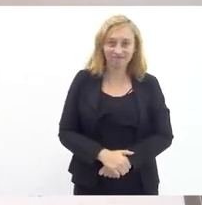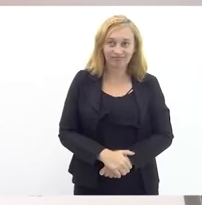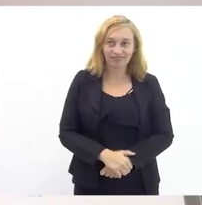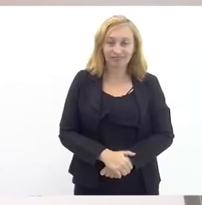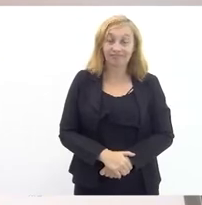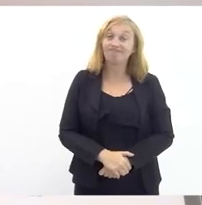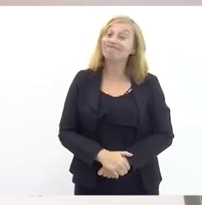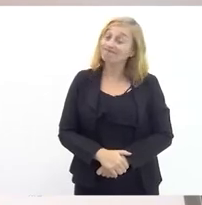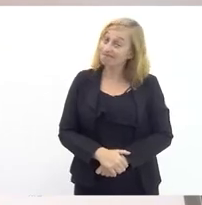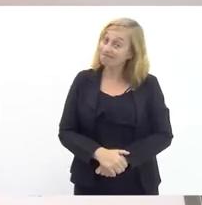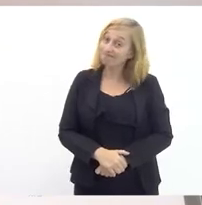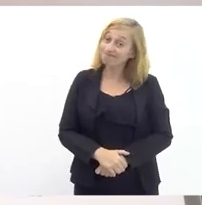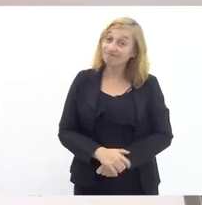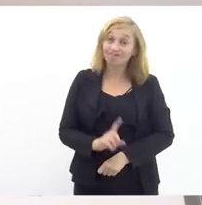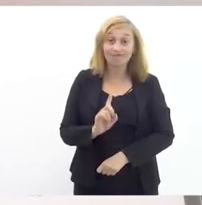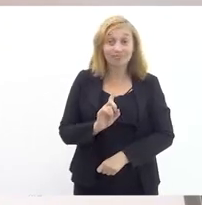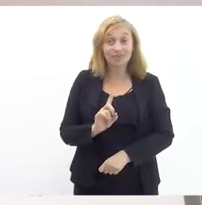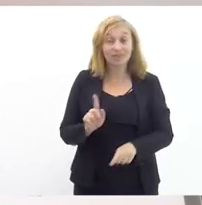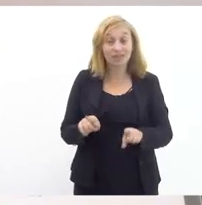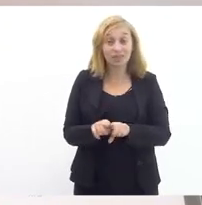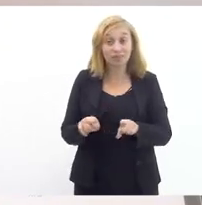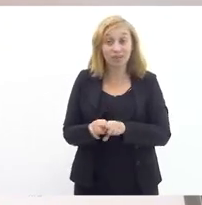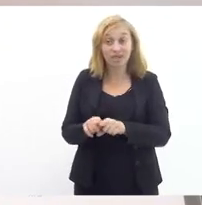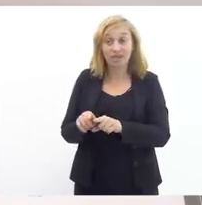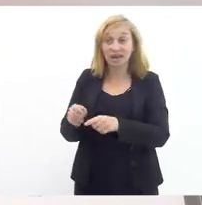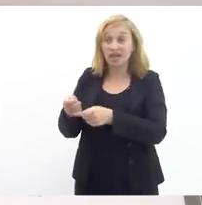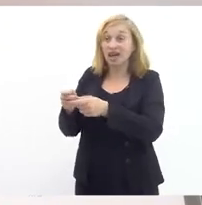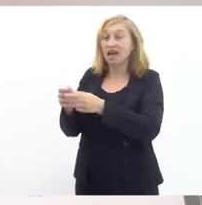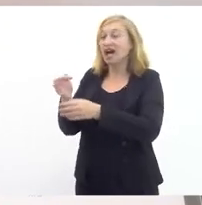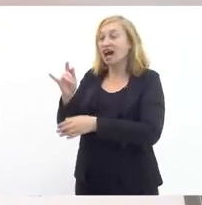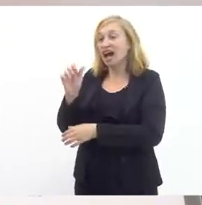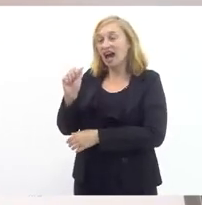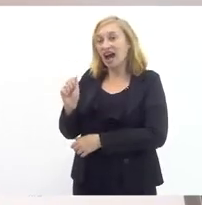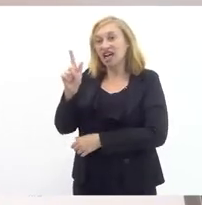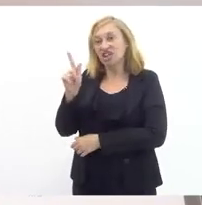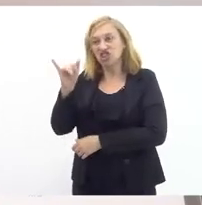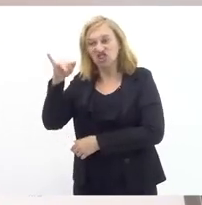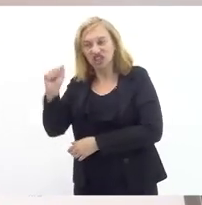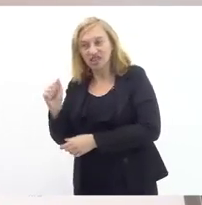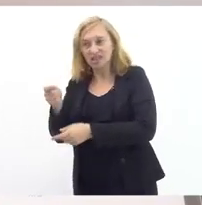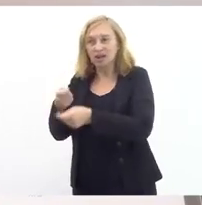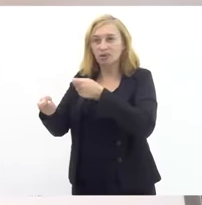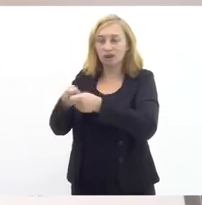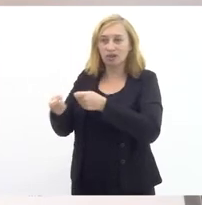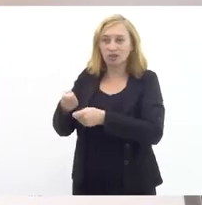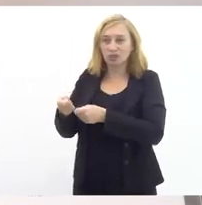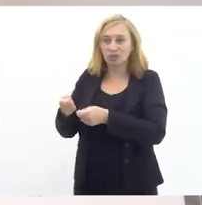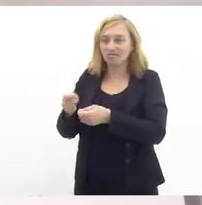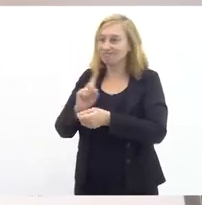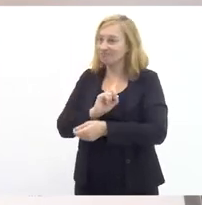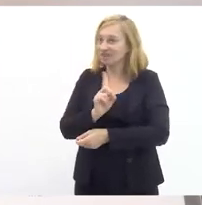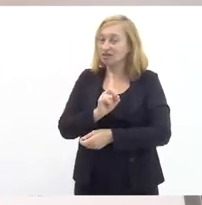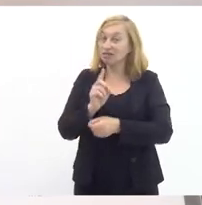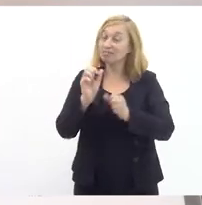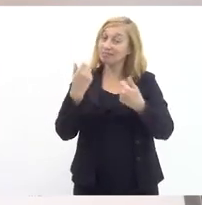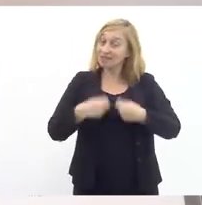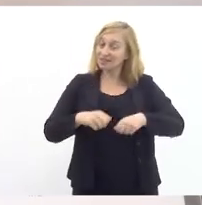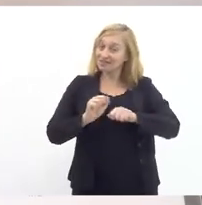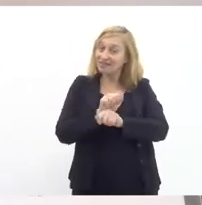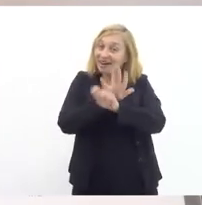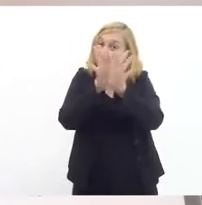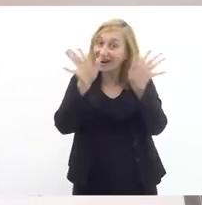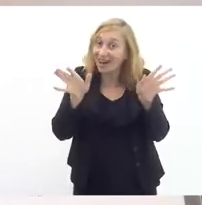e nem pela agência. Então, isso tem que ficar claro, porque, se não ficar claro,